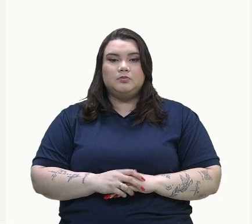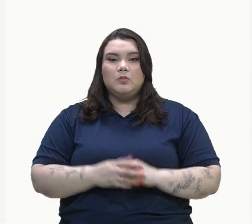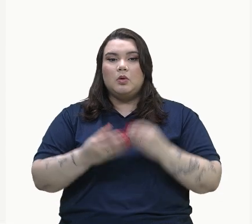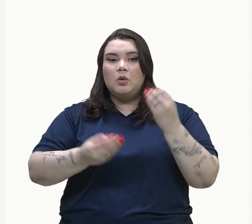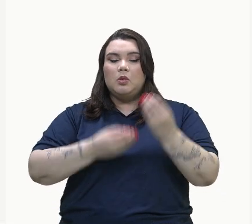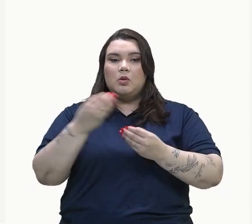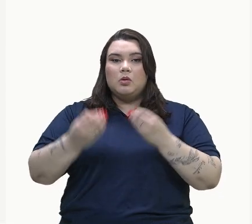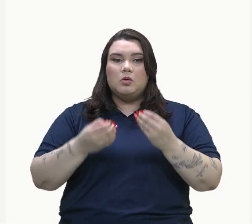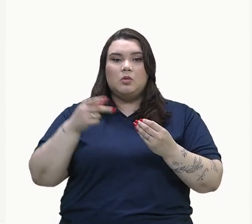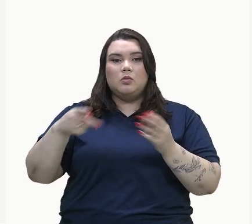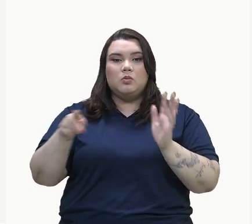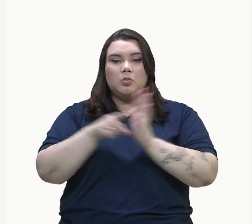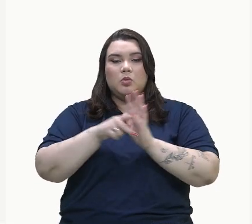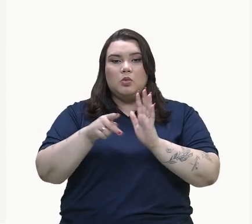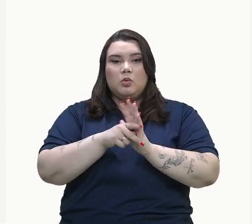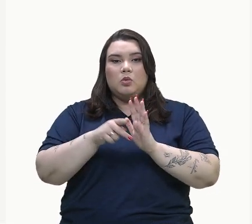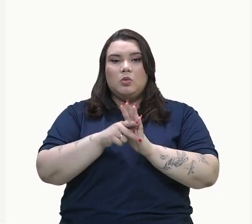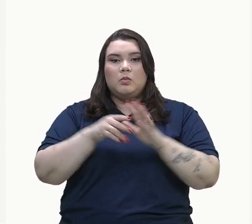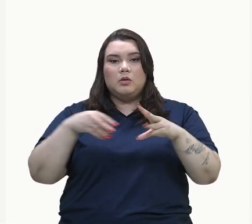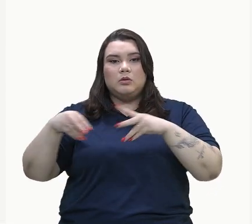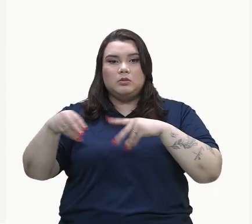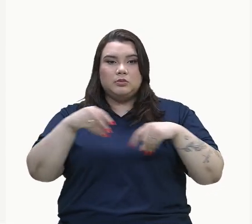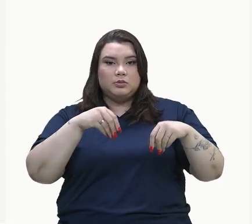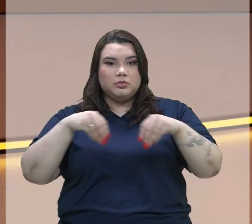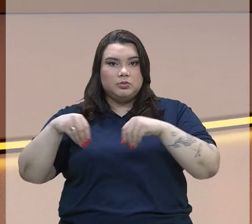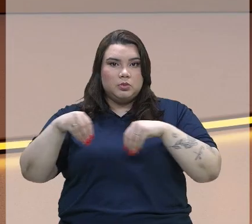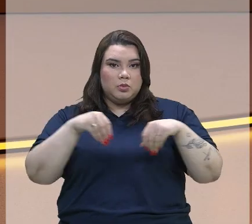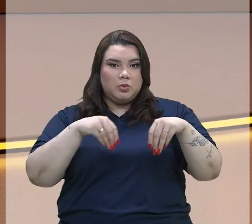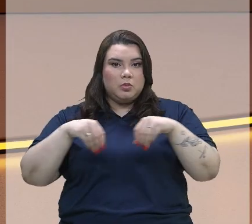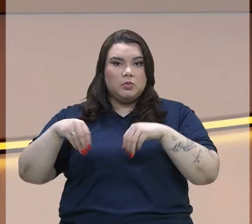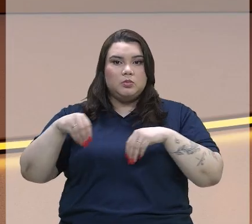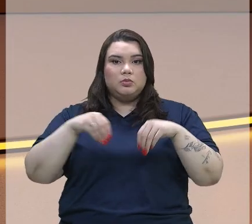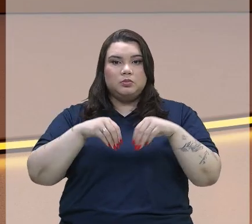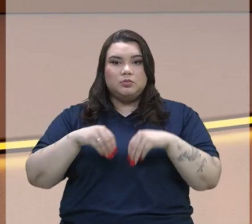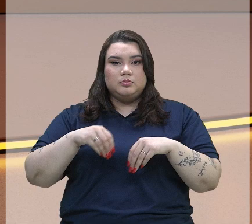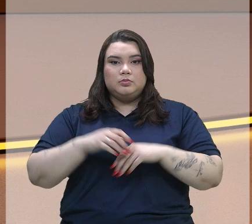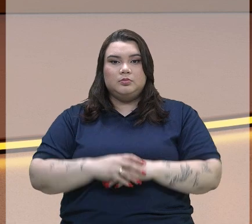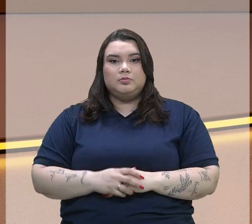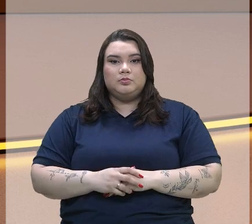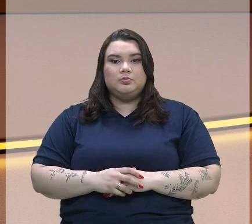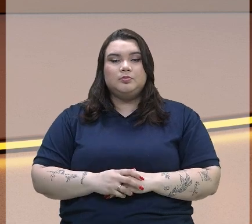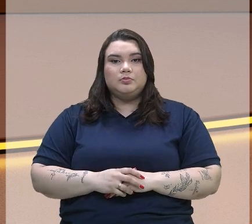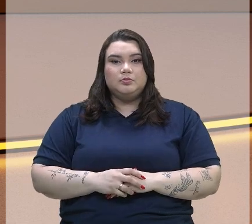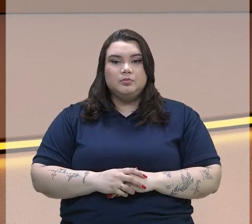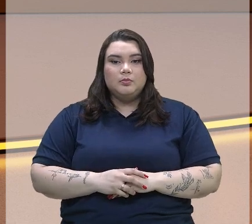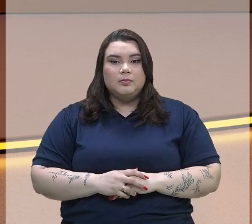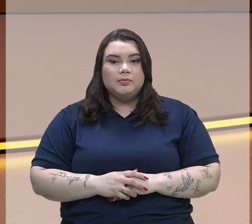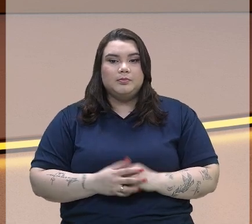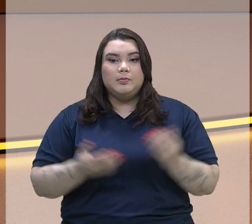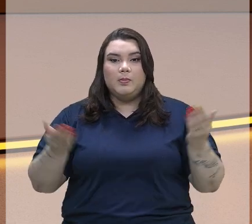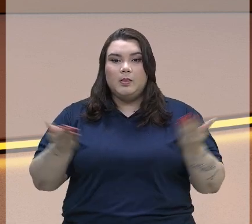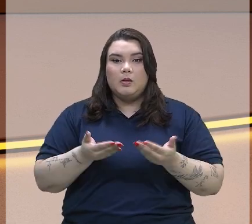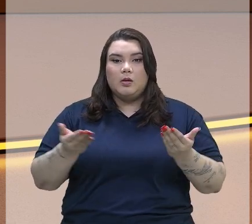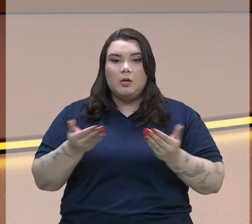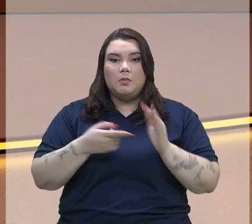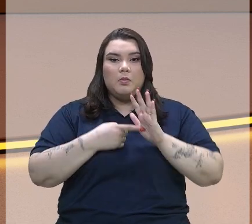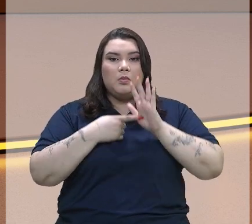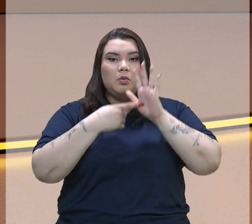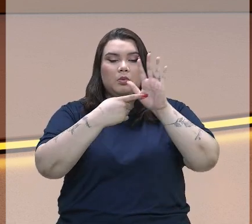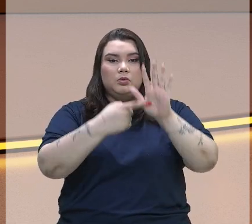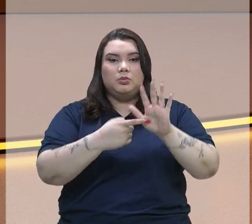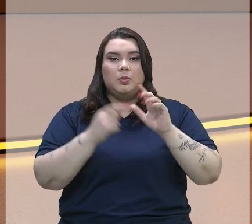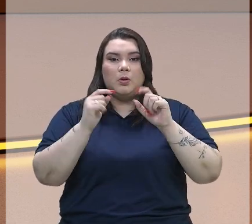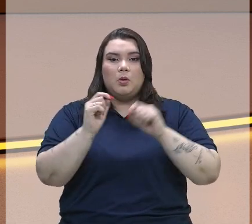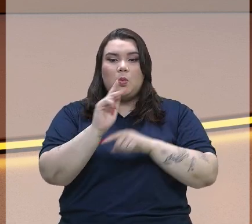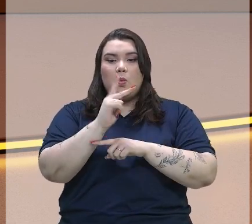dos horizontes do solo, é isso? Vamos verificar. Bem, a gente vai verificar a partir desse momento os horizontes aqui dos